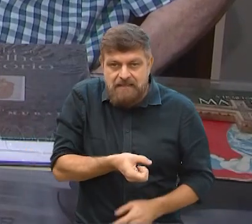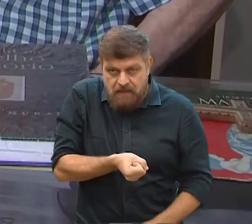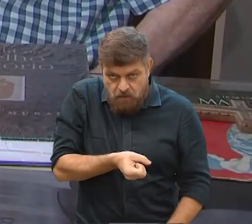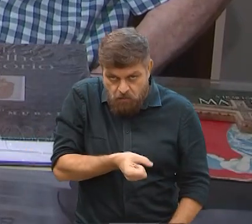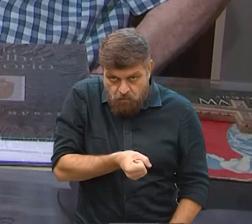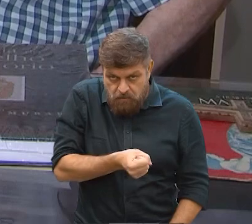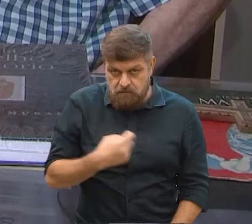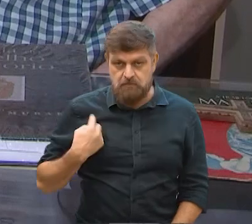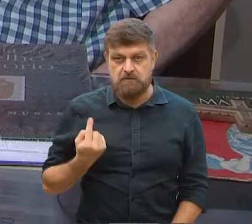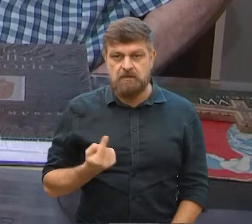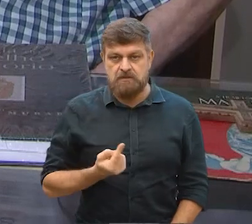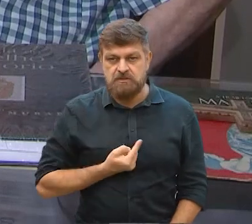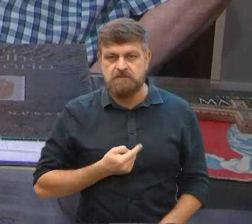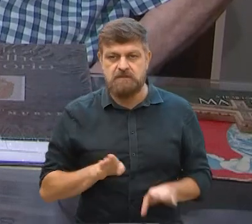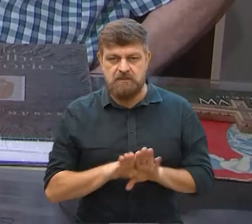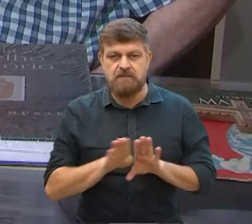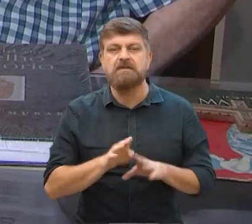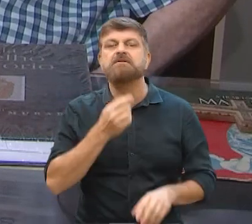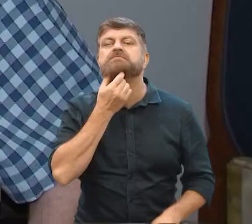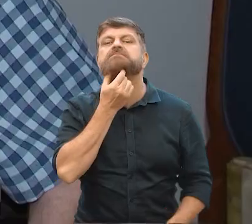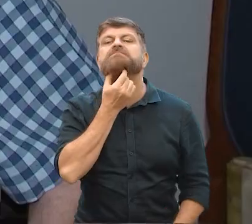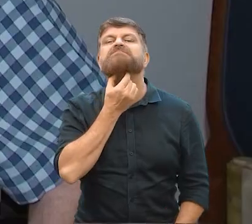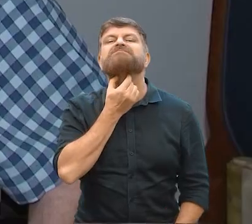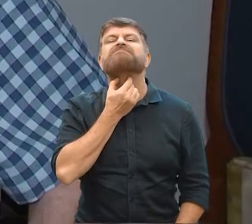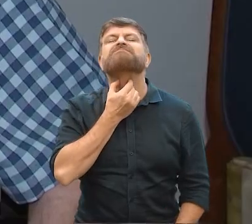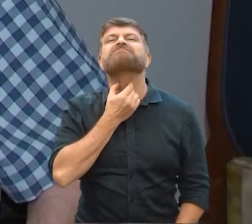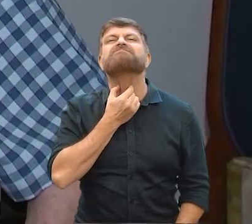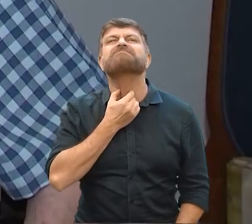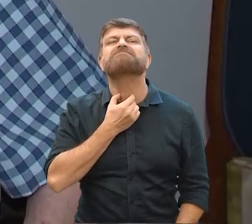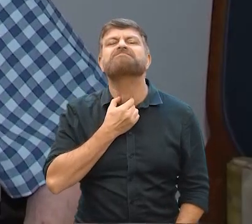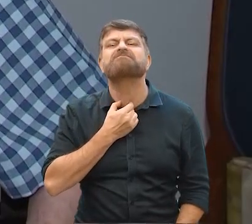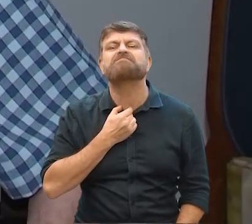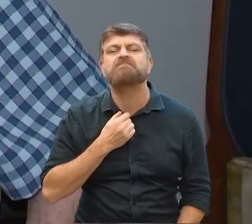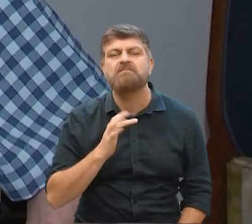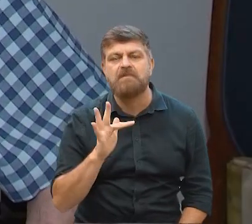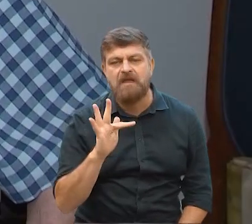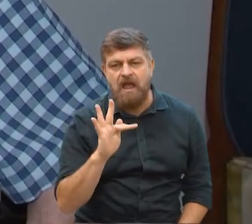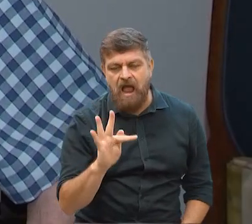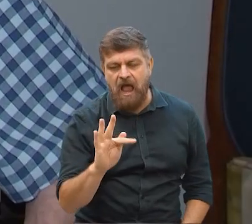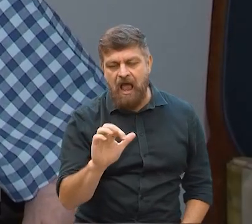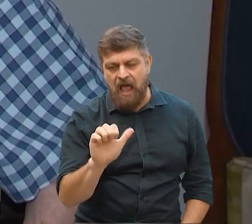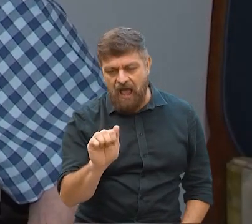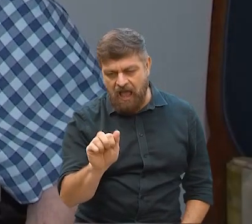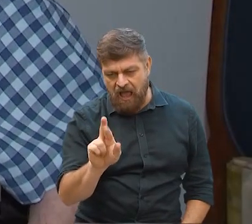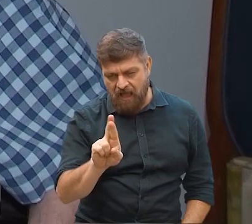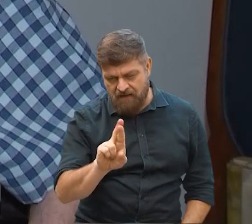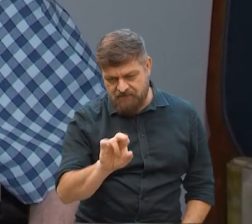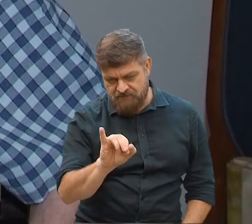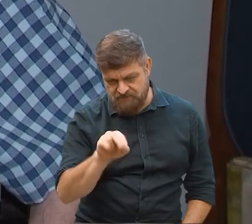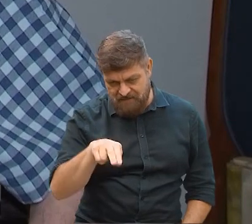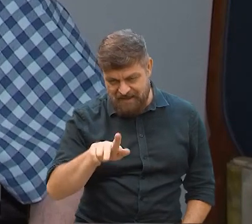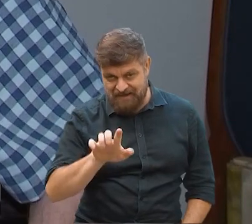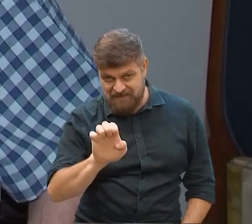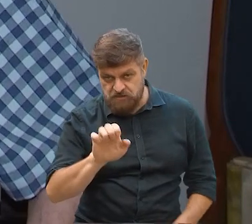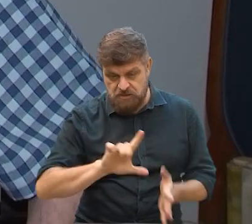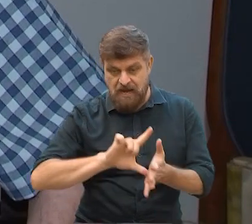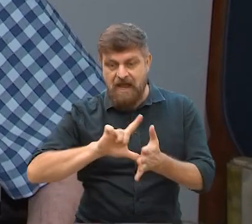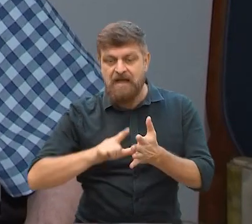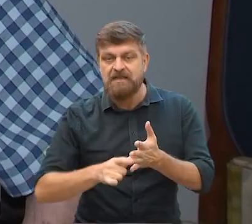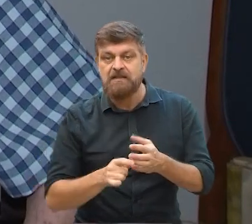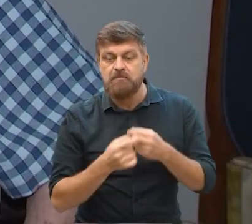Nós temos boca, depois temos a faringe, depois nós temos